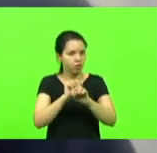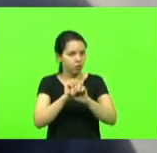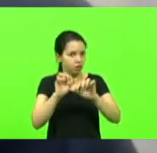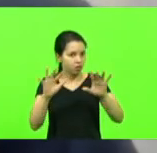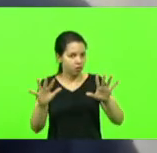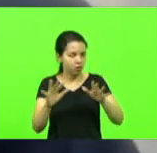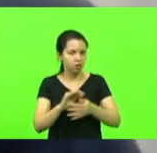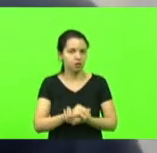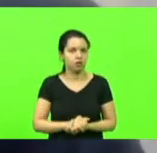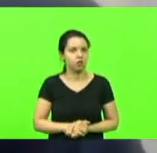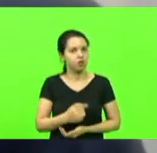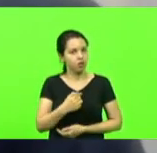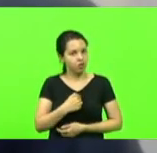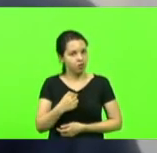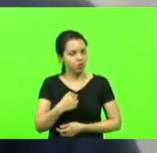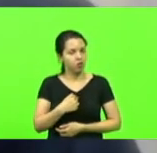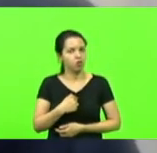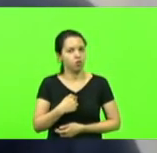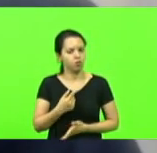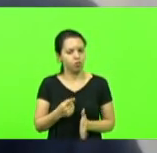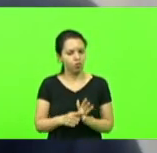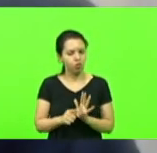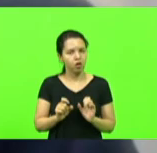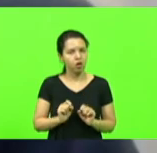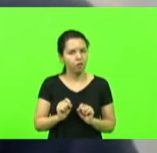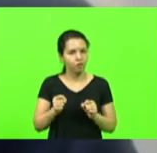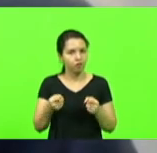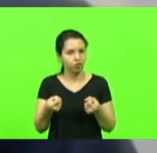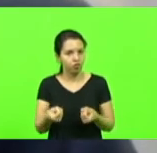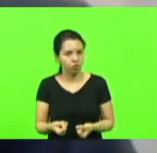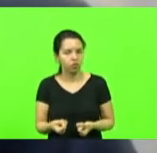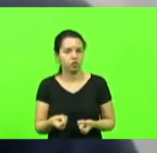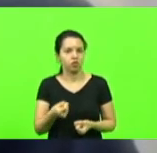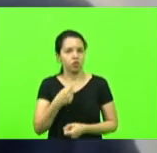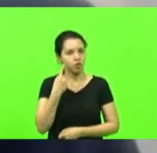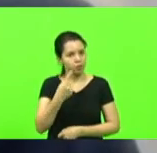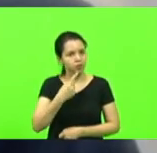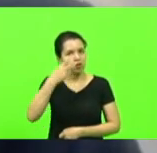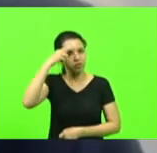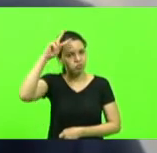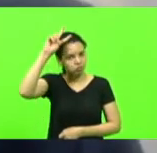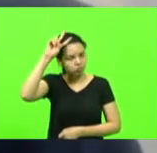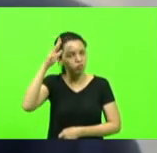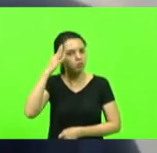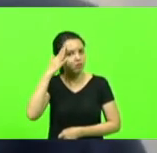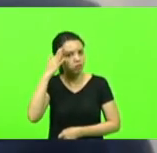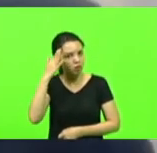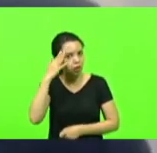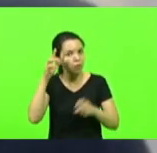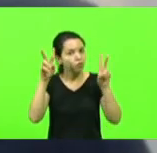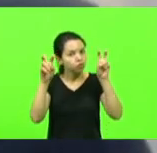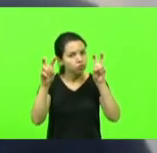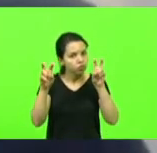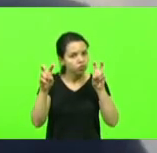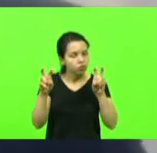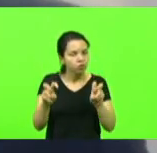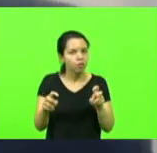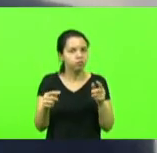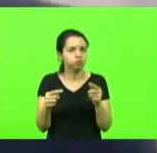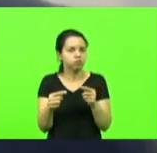um profundo defensor, e o deputado Vicente sabe disso, das questões relacionadas